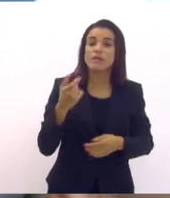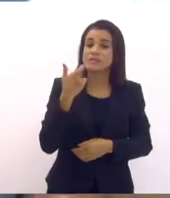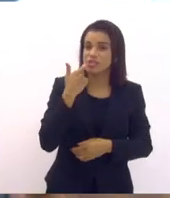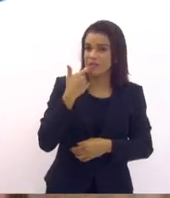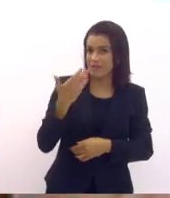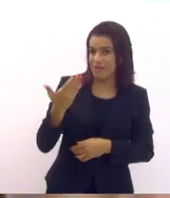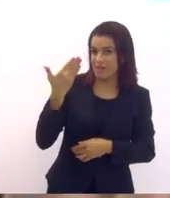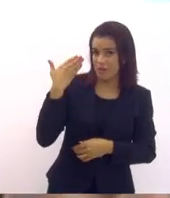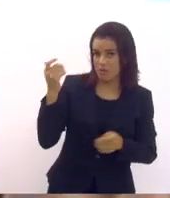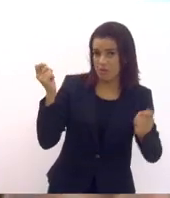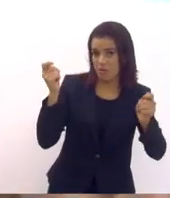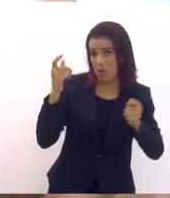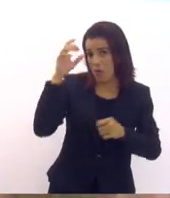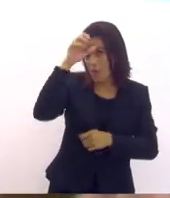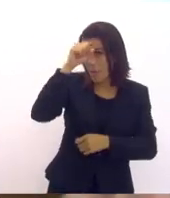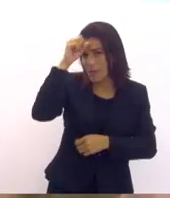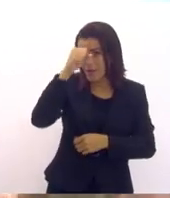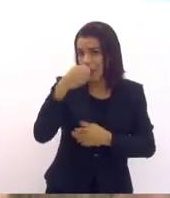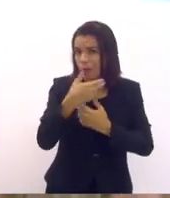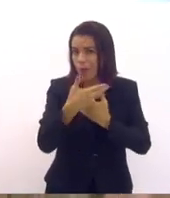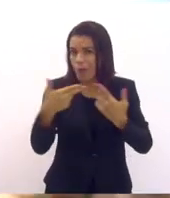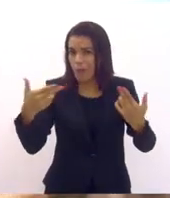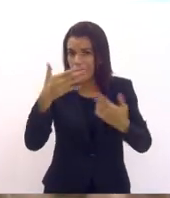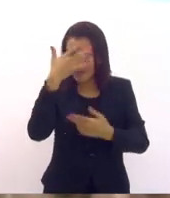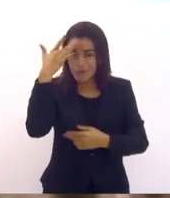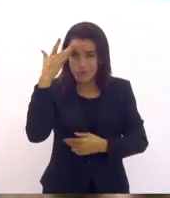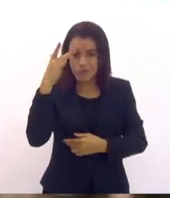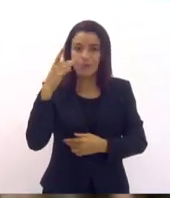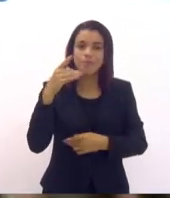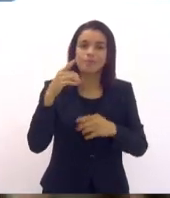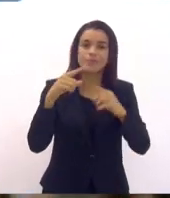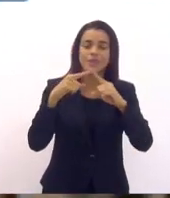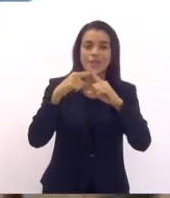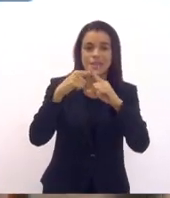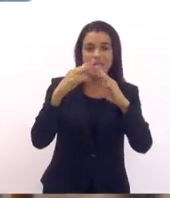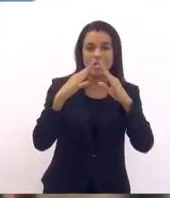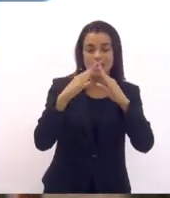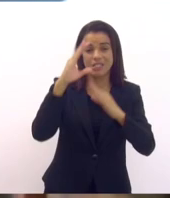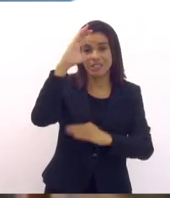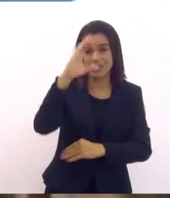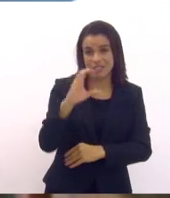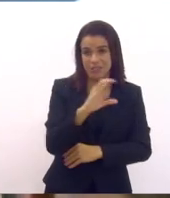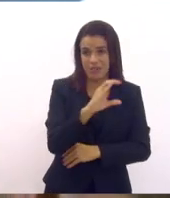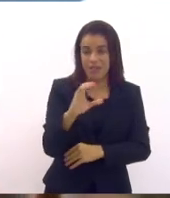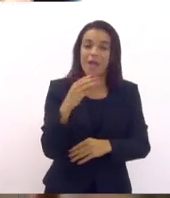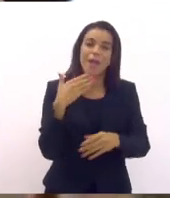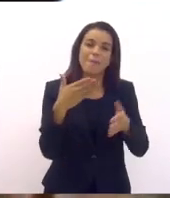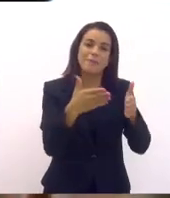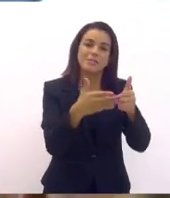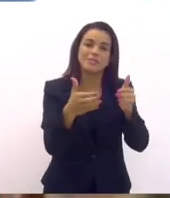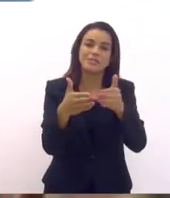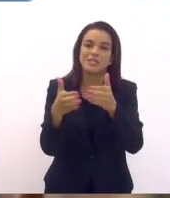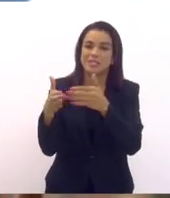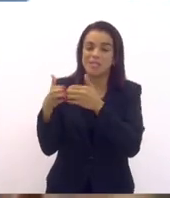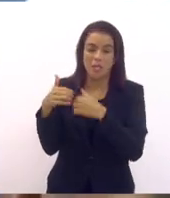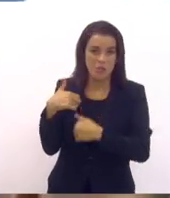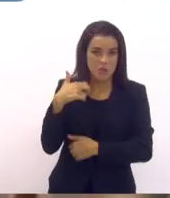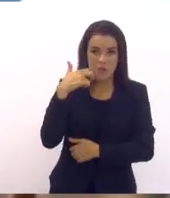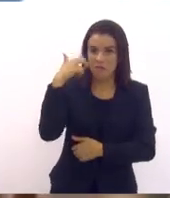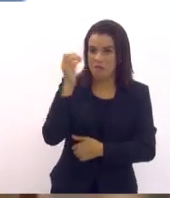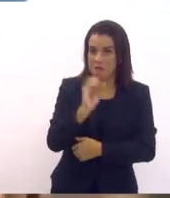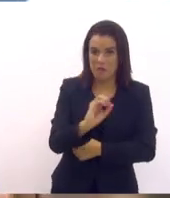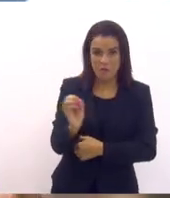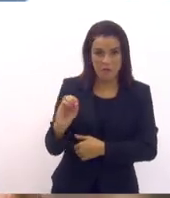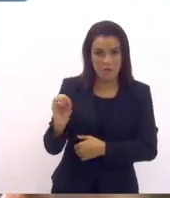comuniquei que eu aprendi com alguém da igreja católica a pedir isso eu sei fazer eu não tenho vergonha e